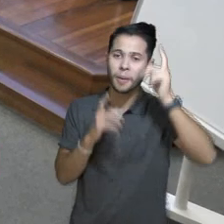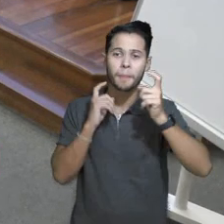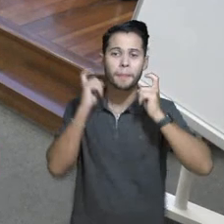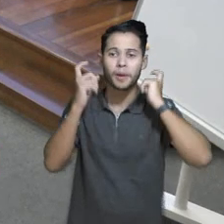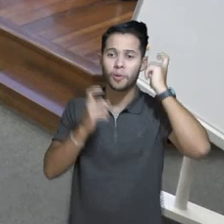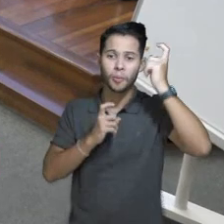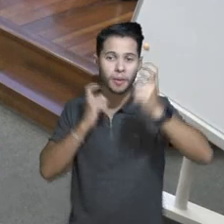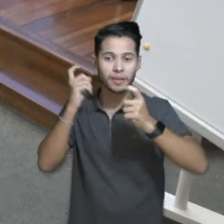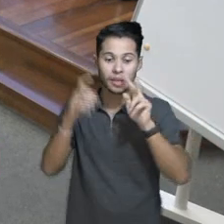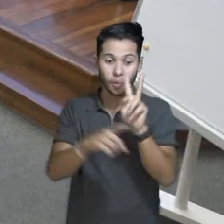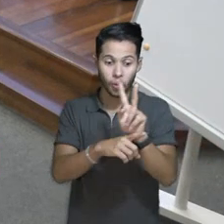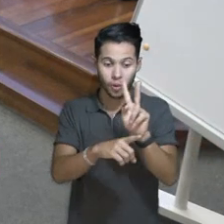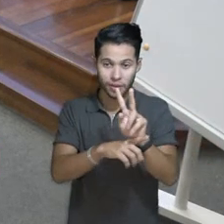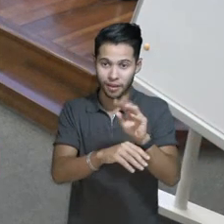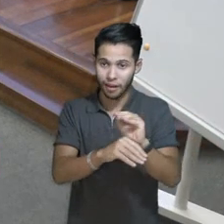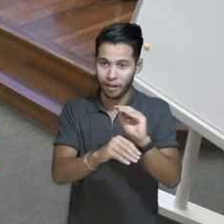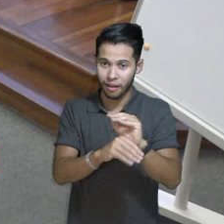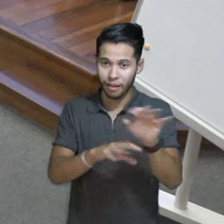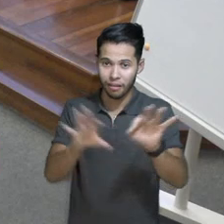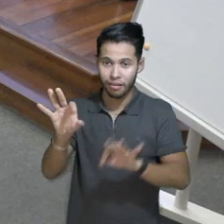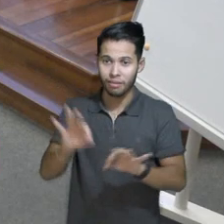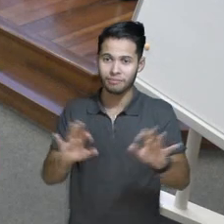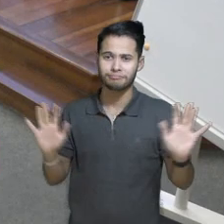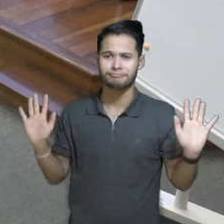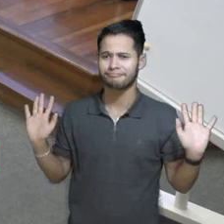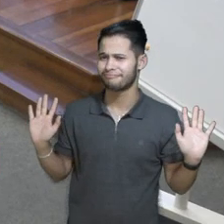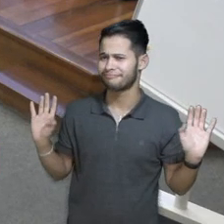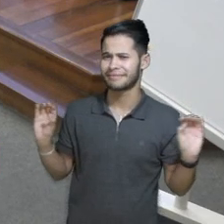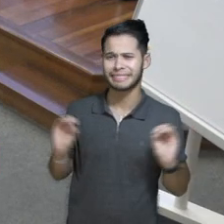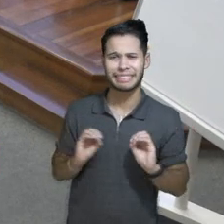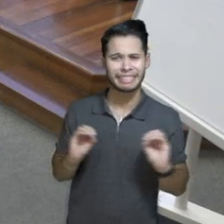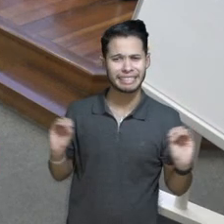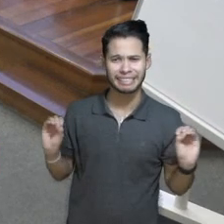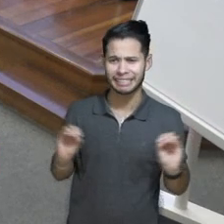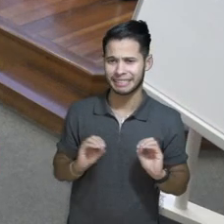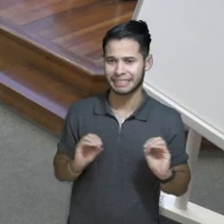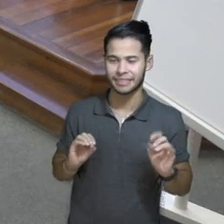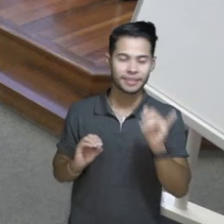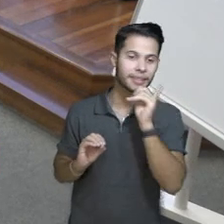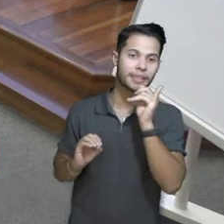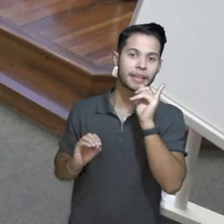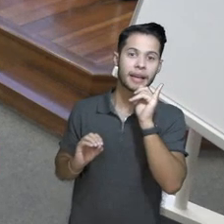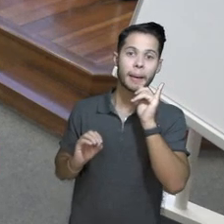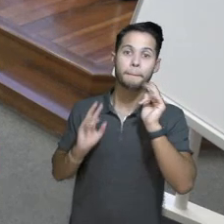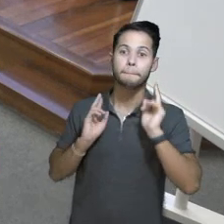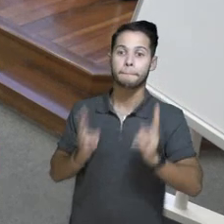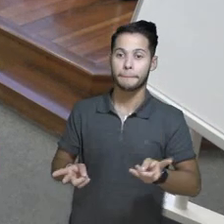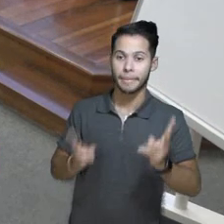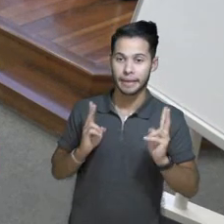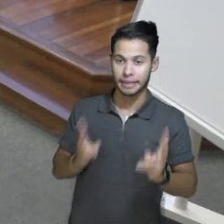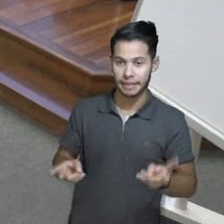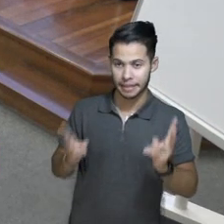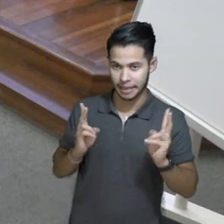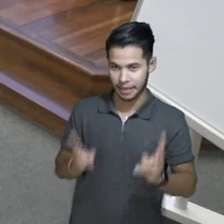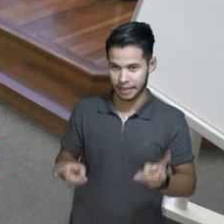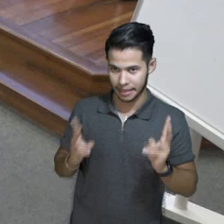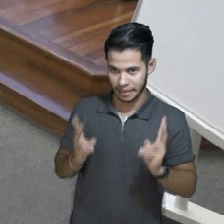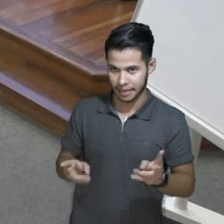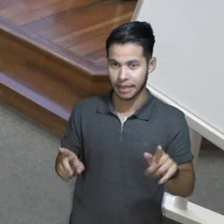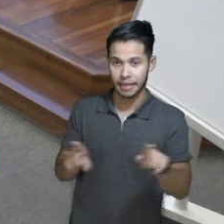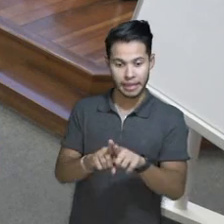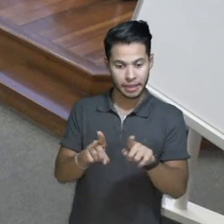esse cuidado né esse cuidado de manter e preservar o seu